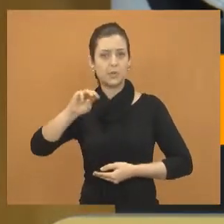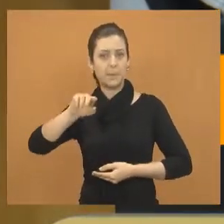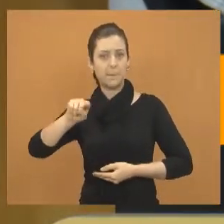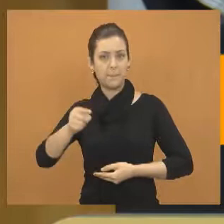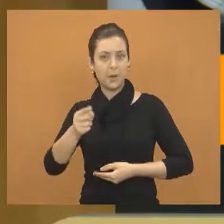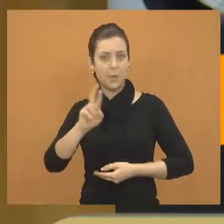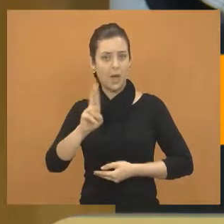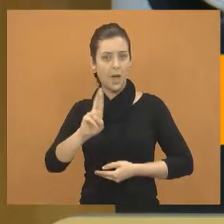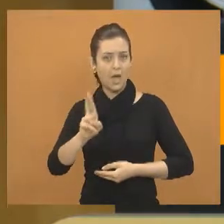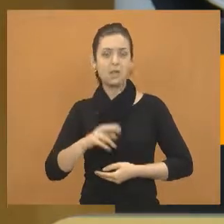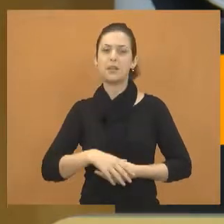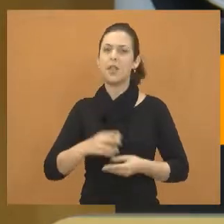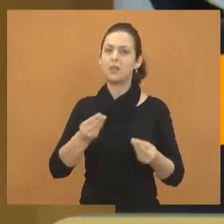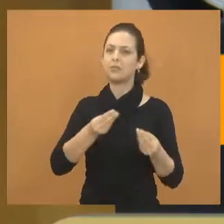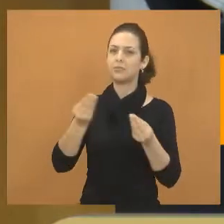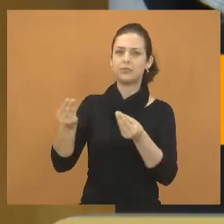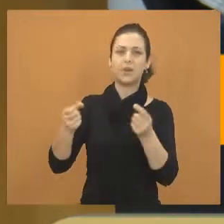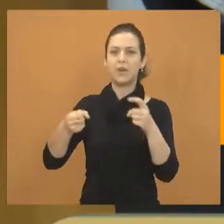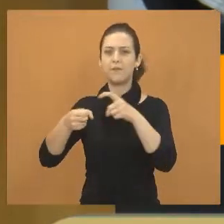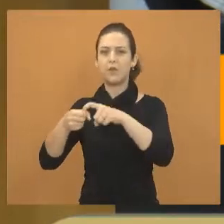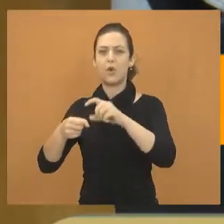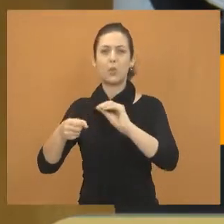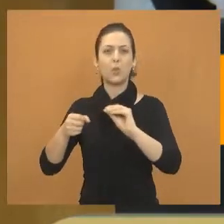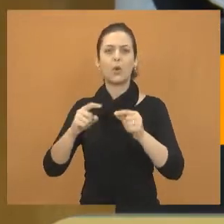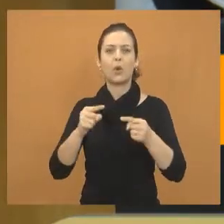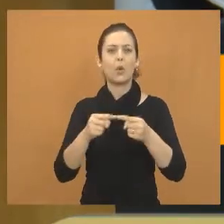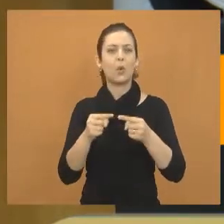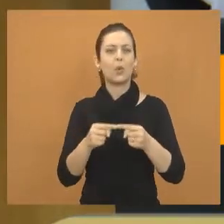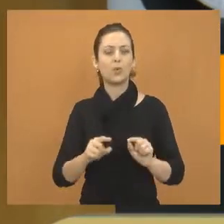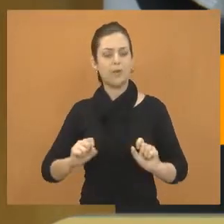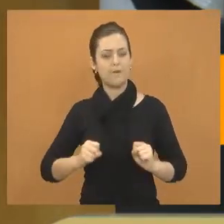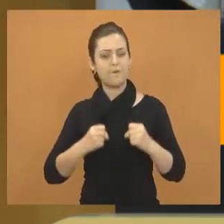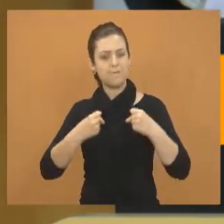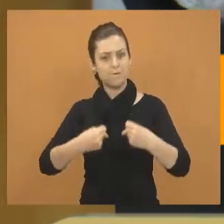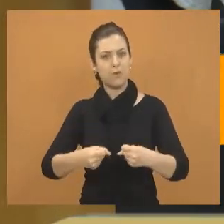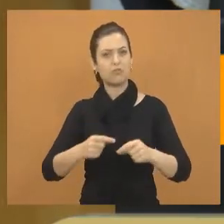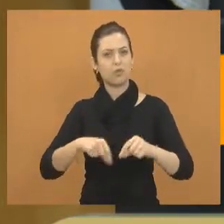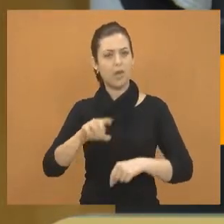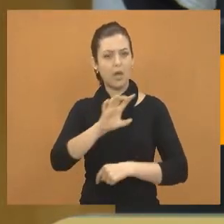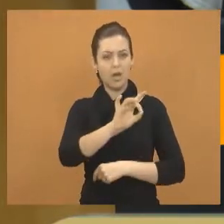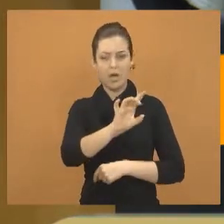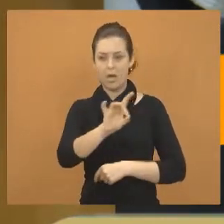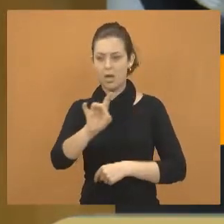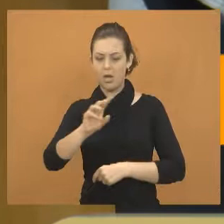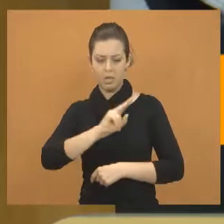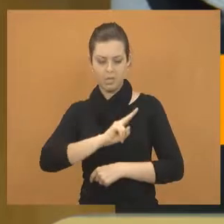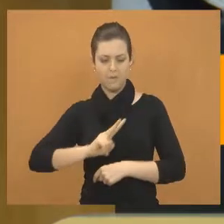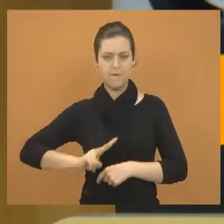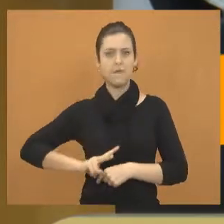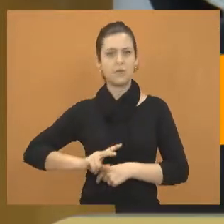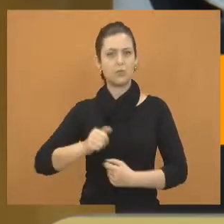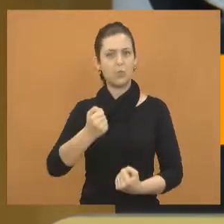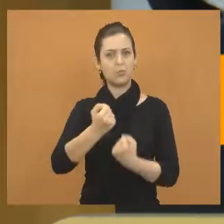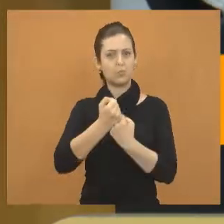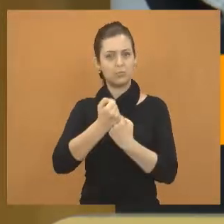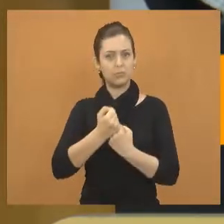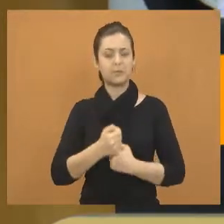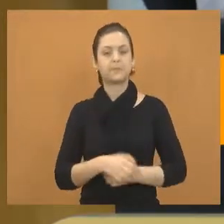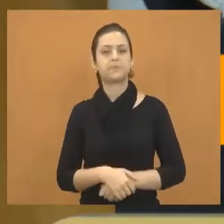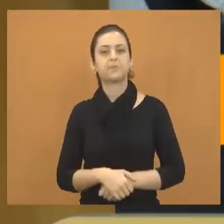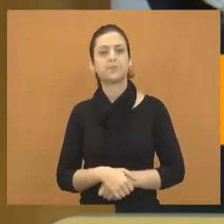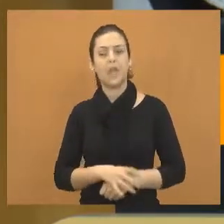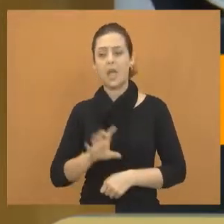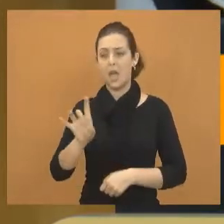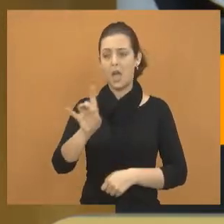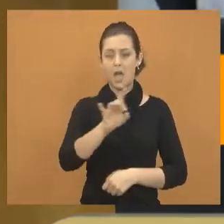R$ 2.800.000. E essa devolução faz parte do esforço e empenho de cada vereador que compõe essa casa,